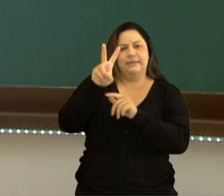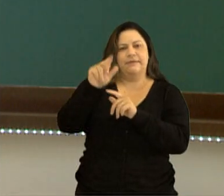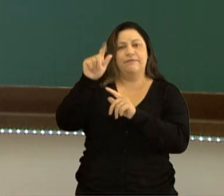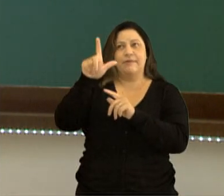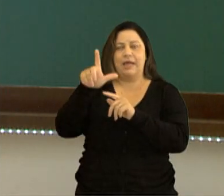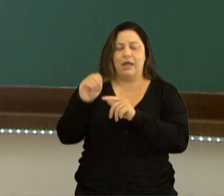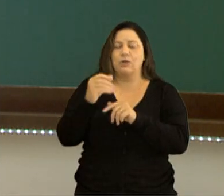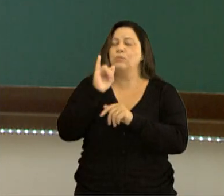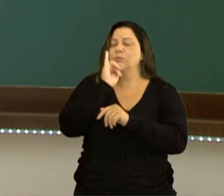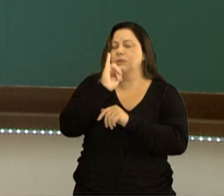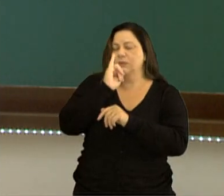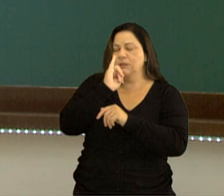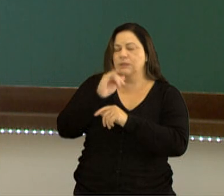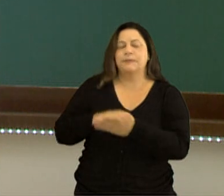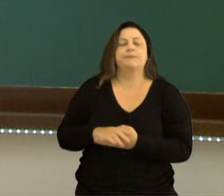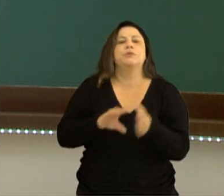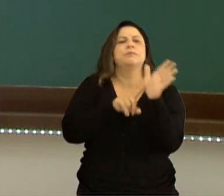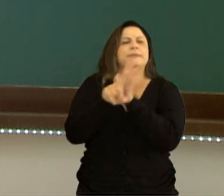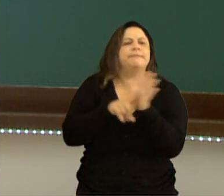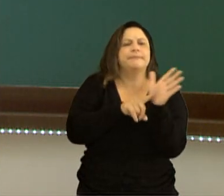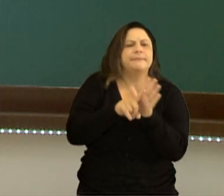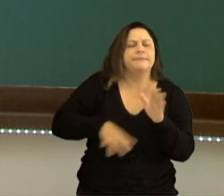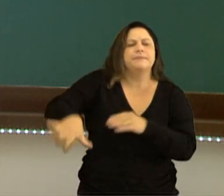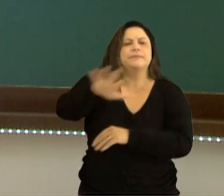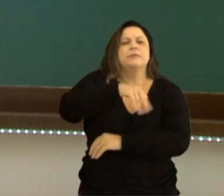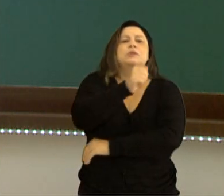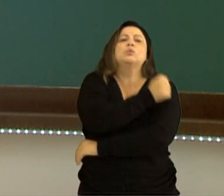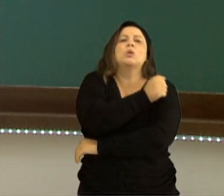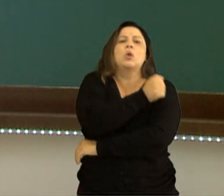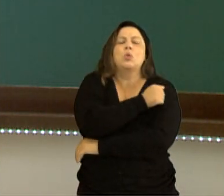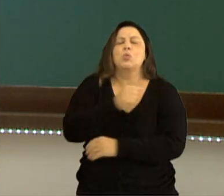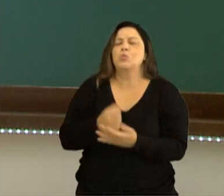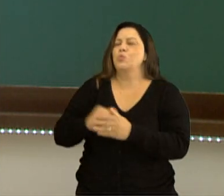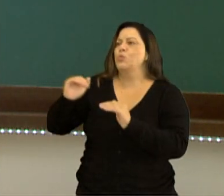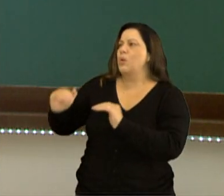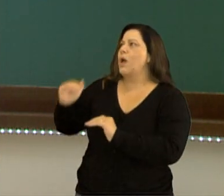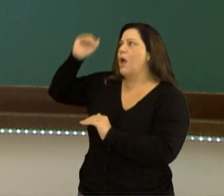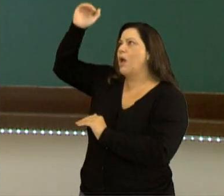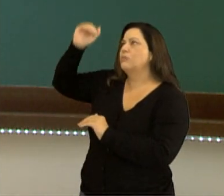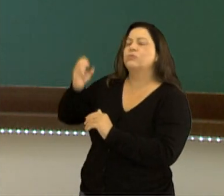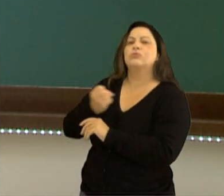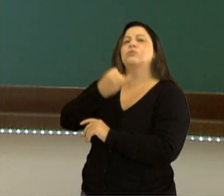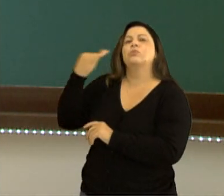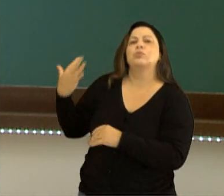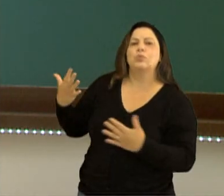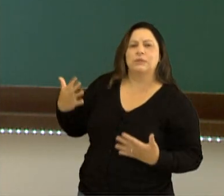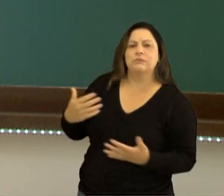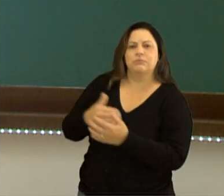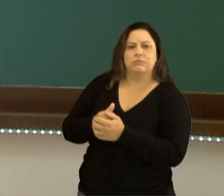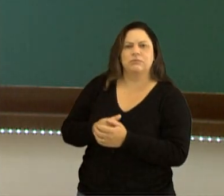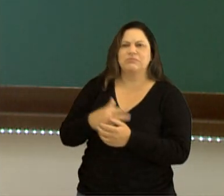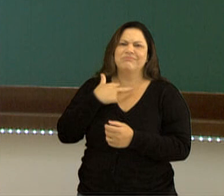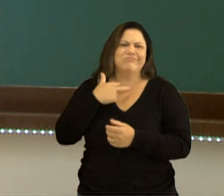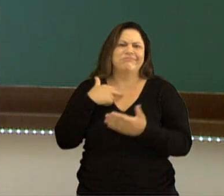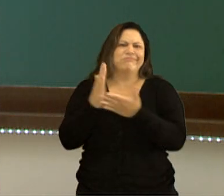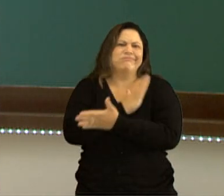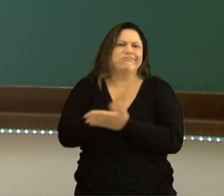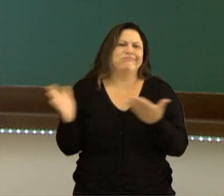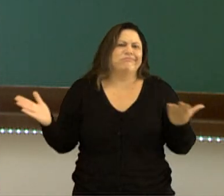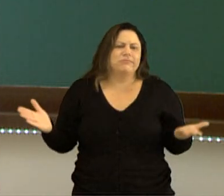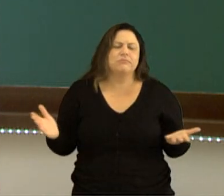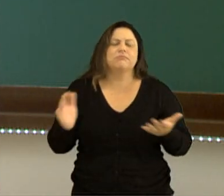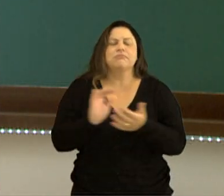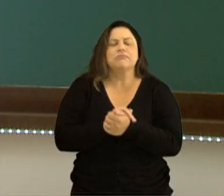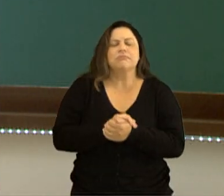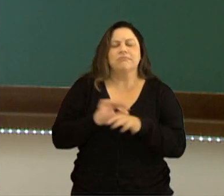pesquisa sobre a altura dos alunos de uma determinada sala. Eu não posso colocar a altura separadamente, não é verdade? Por exemplo, se eu vou falar